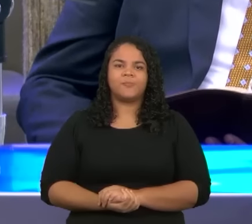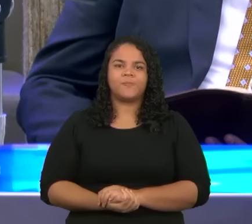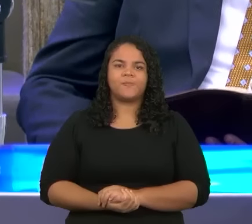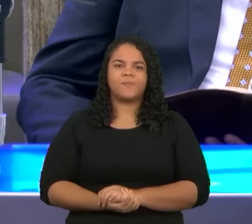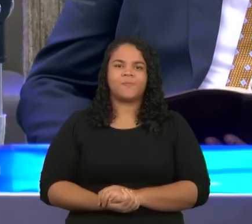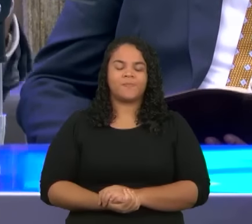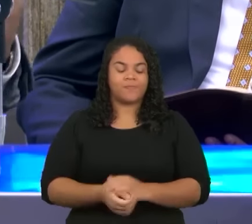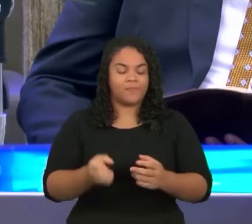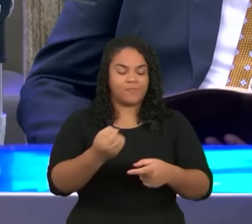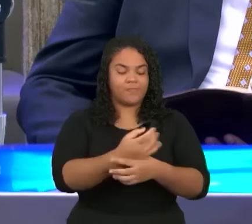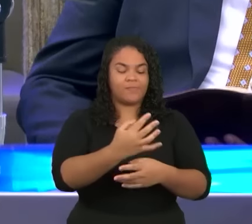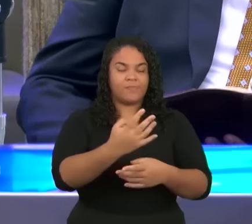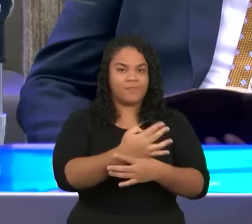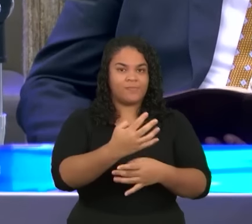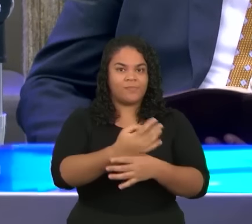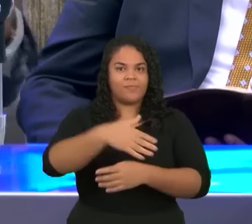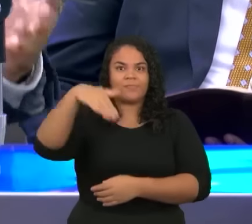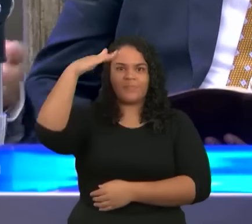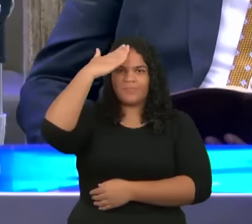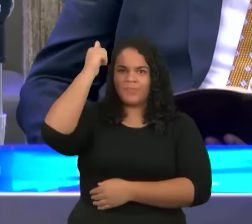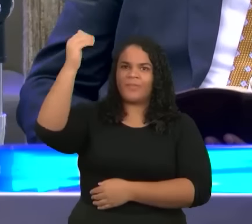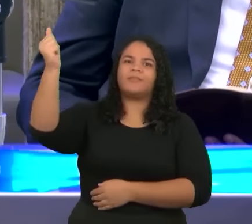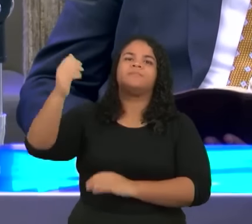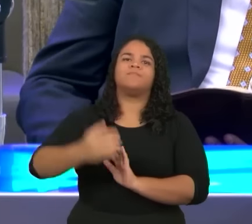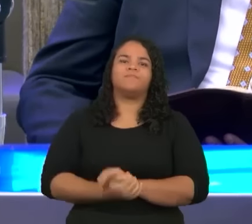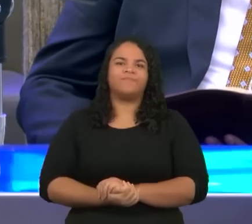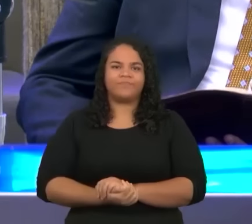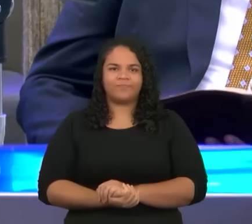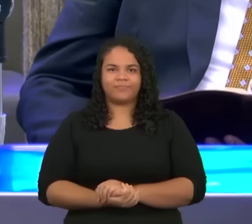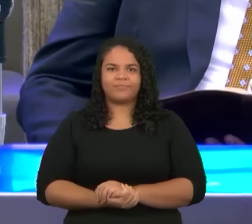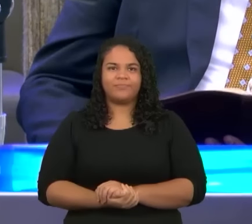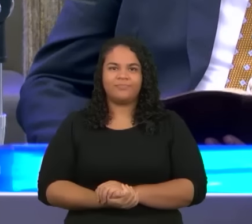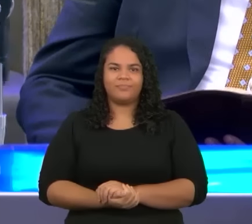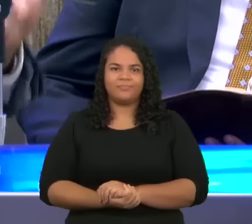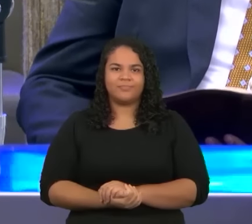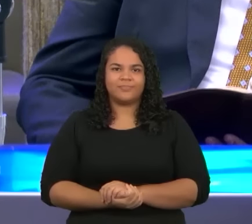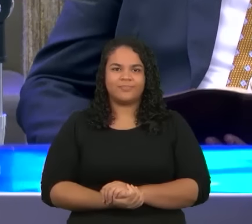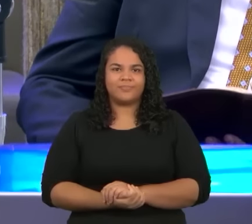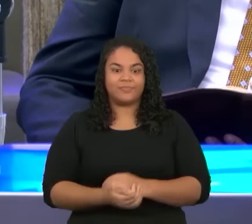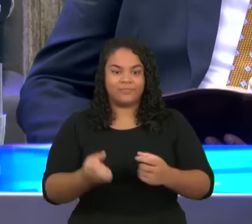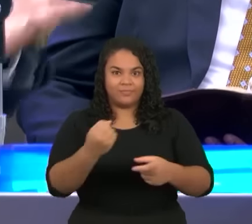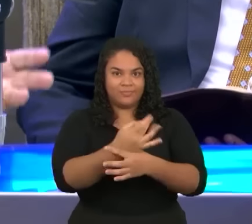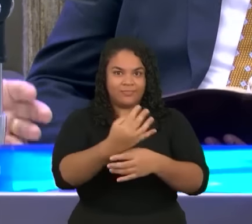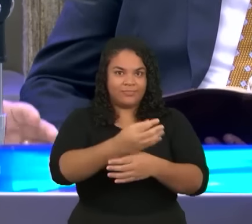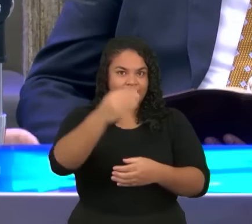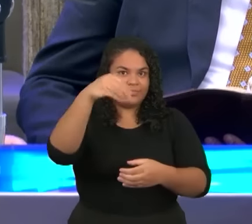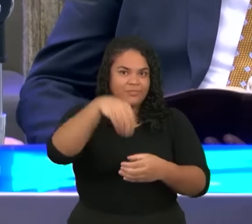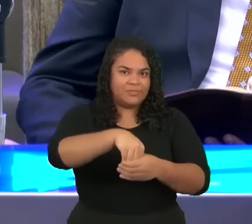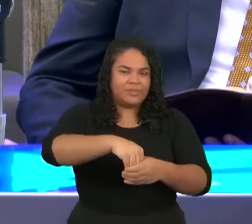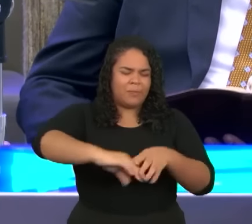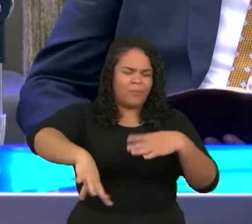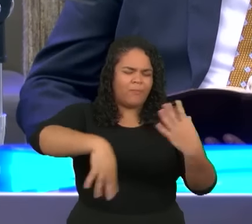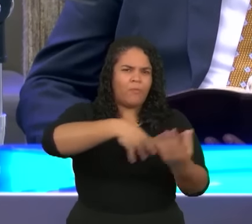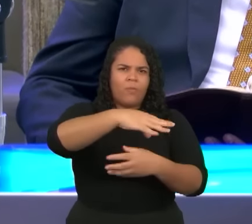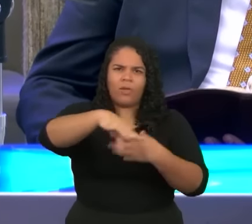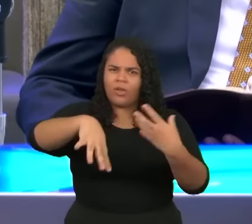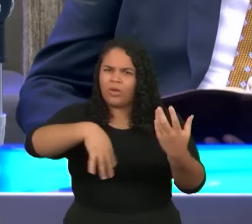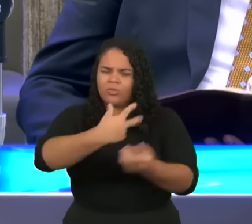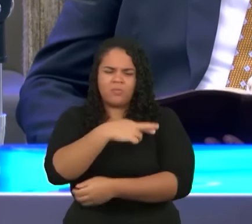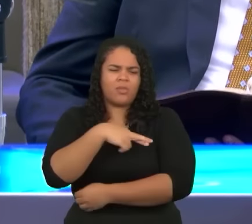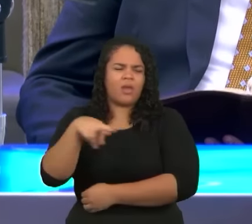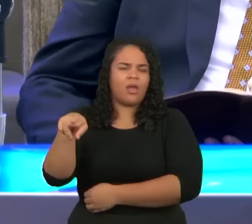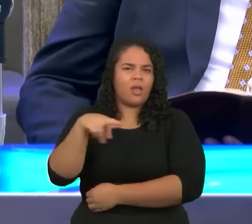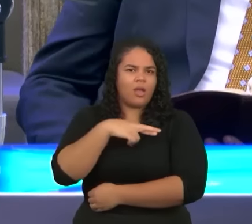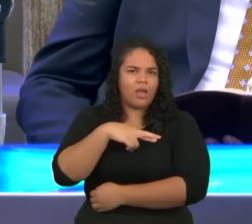uma eh heterogeneidade de religiões de moralidade todos os aspectos e a igreja Habit tava aí a